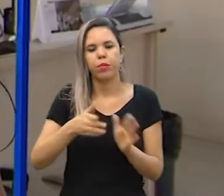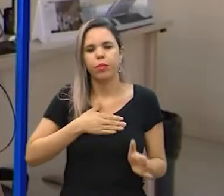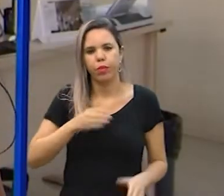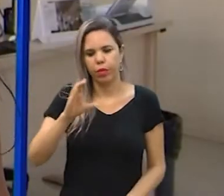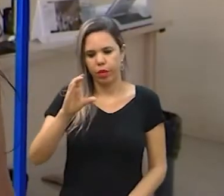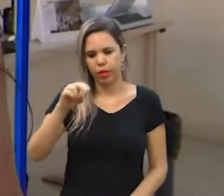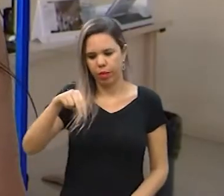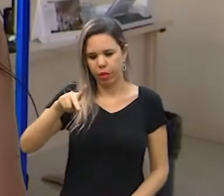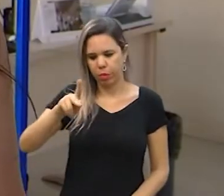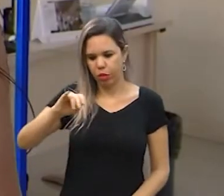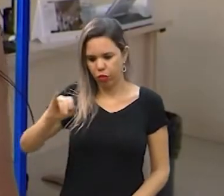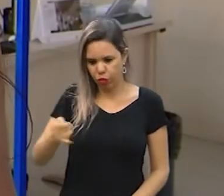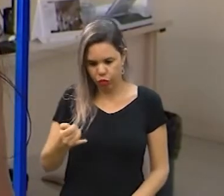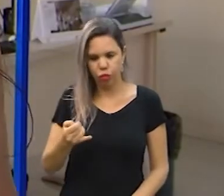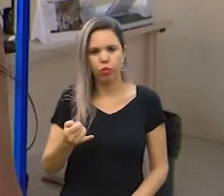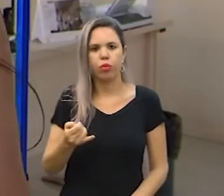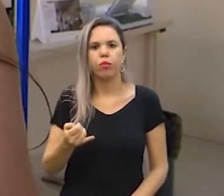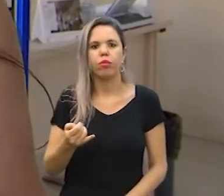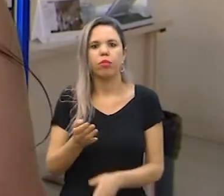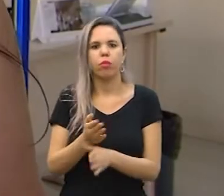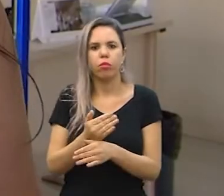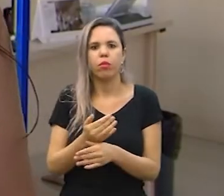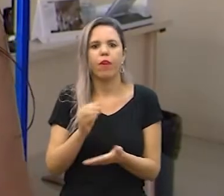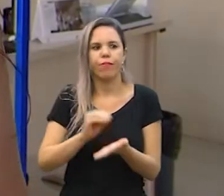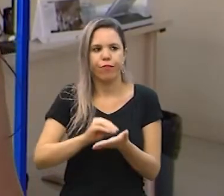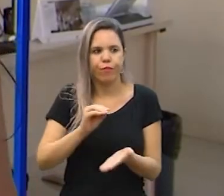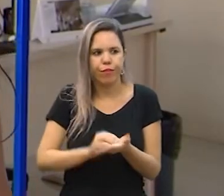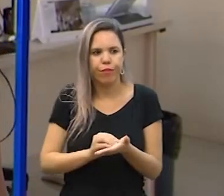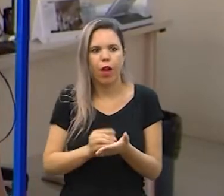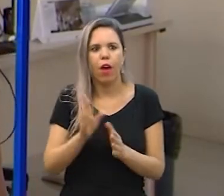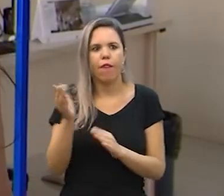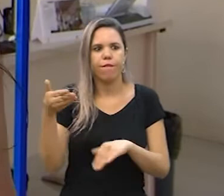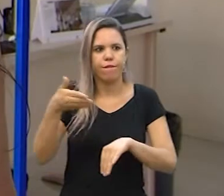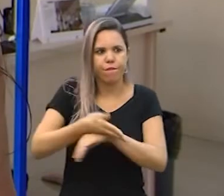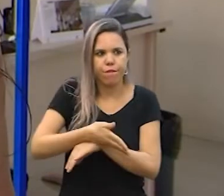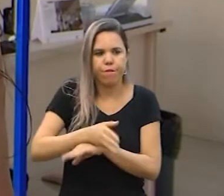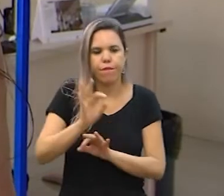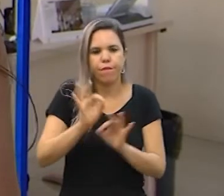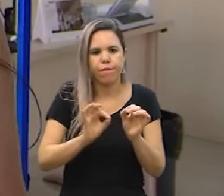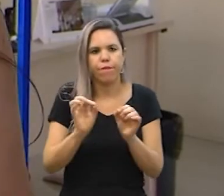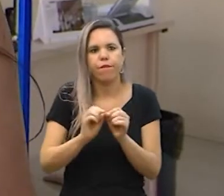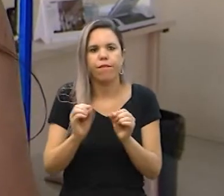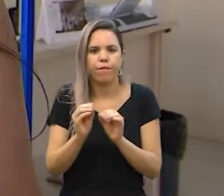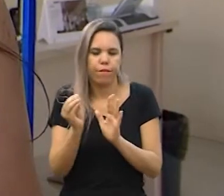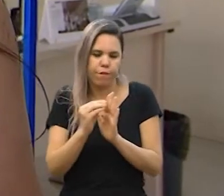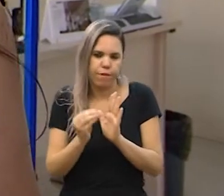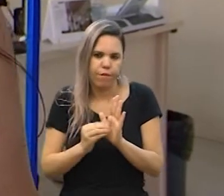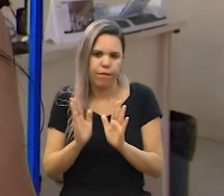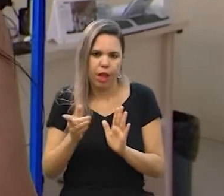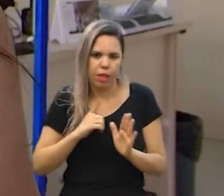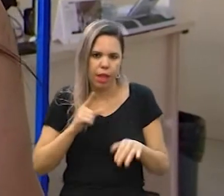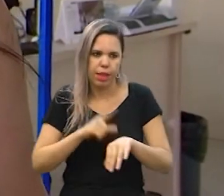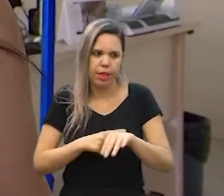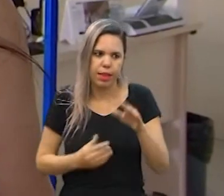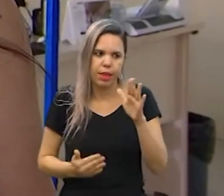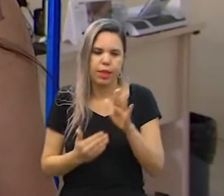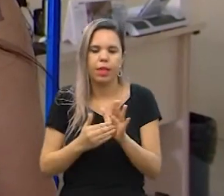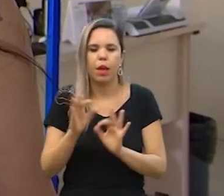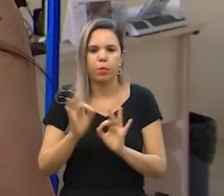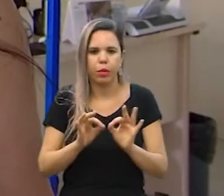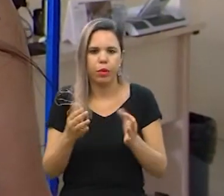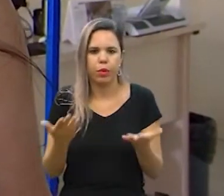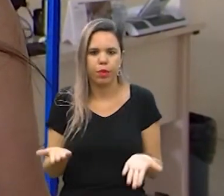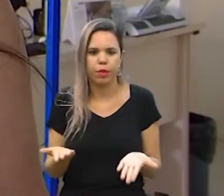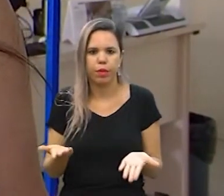com o meu CNPJ desregularizado, né? E aí eu vim regularizar a minha situação. Como a gente tem um prazo aí, né, para